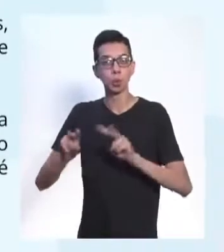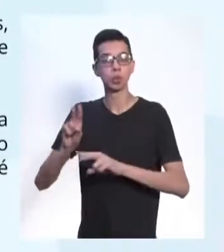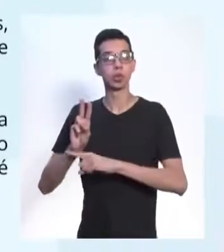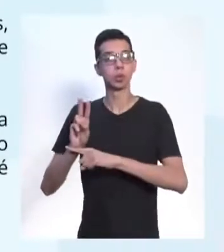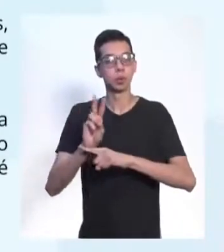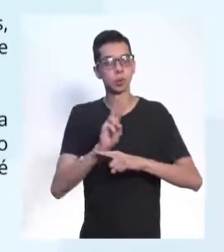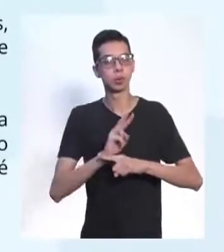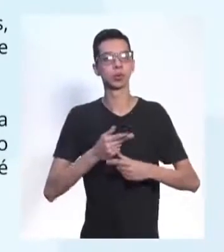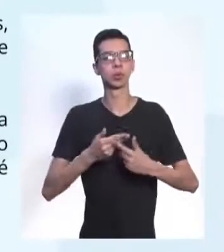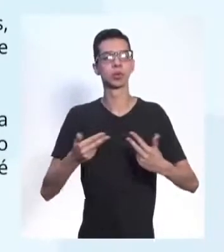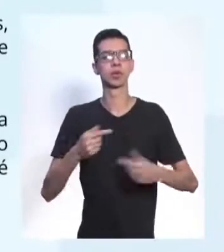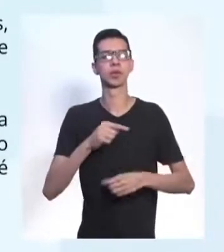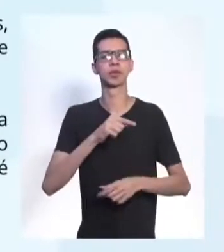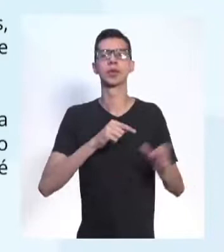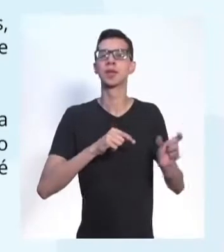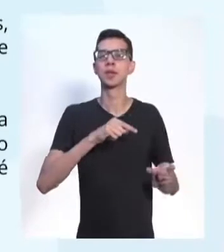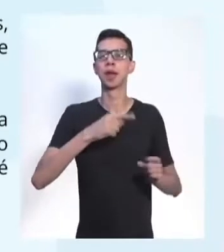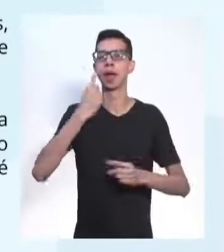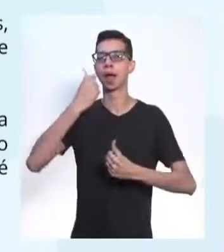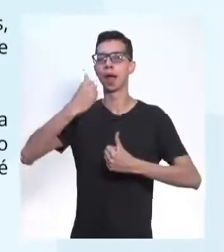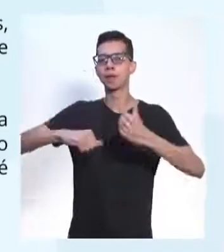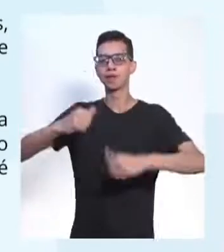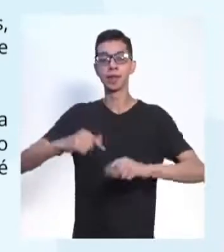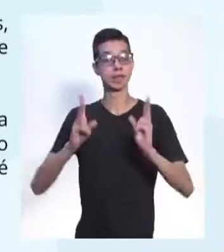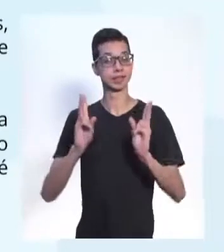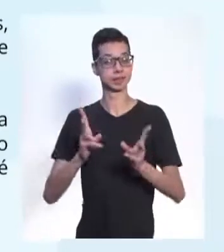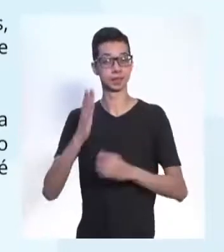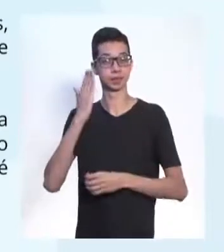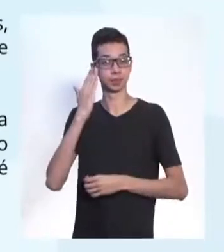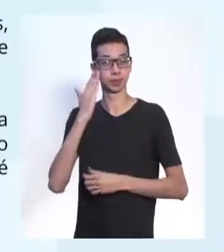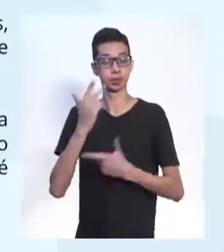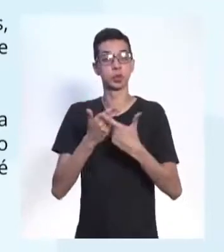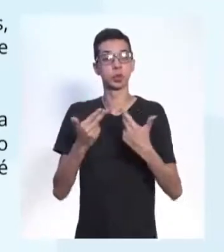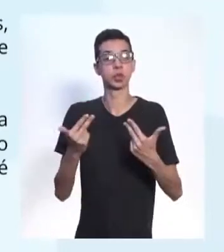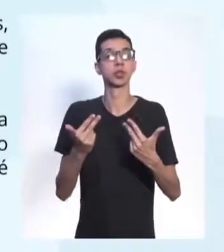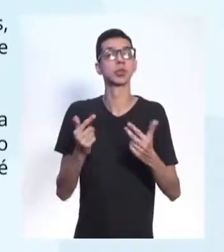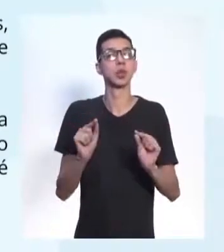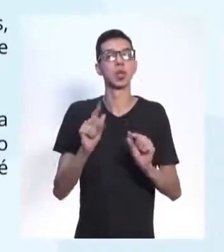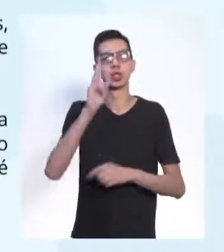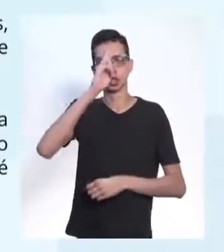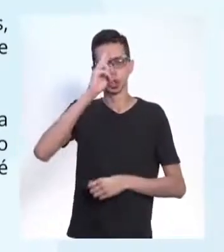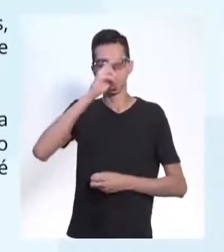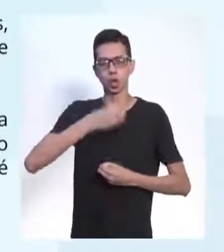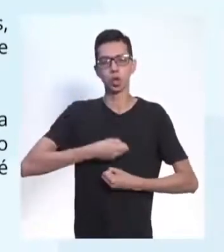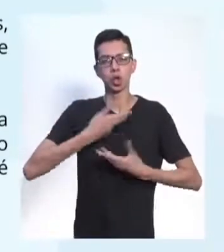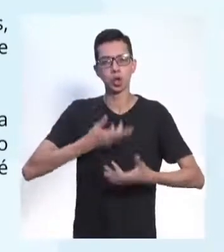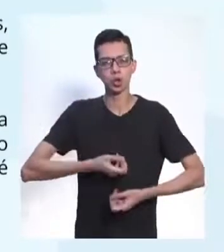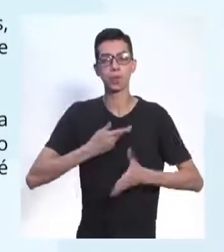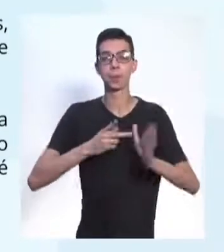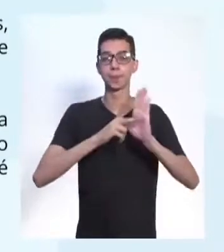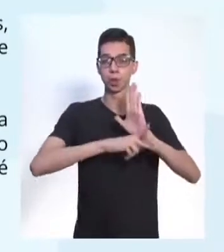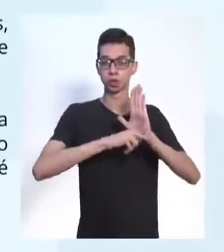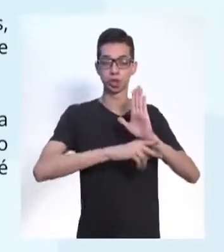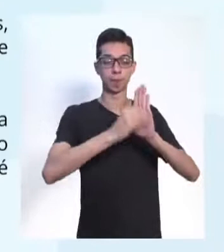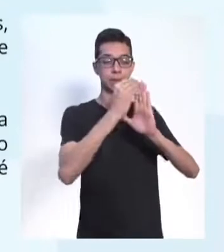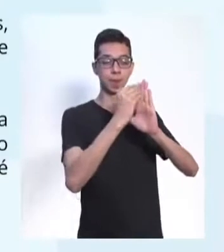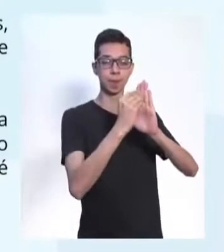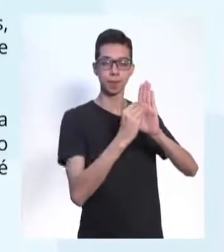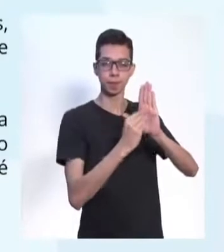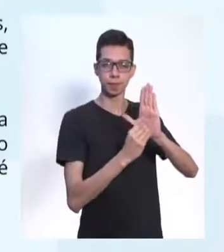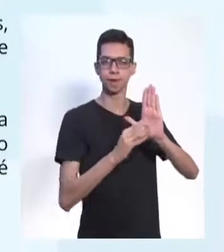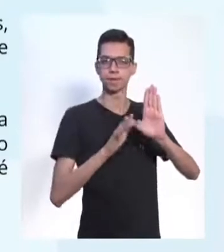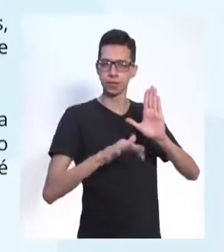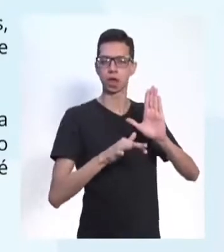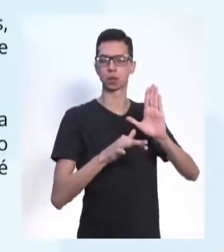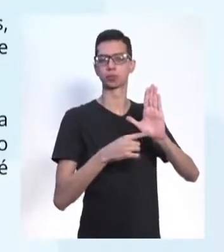que serão contadas na história e levá-las em consideração do início até a finalização do projeto. Sabe o que eu lembrei, professor? Eu